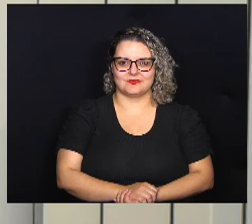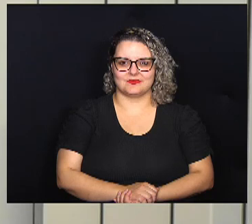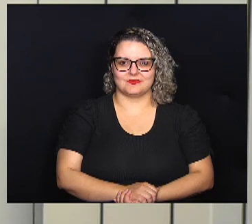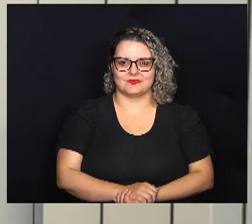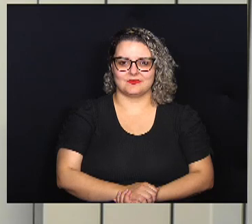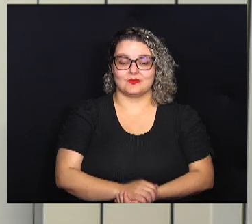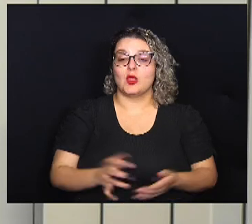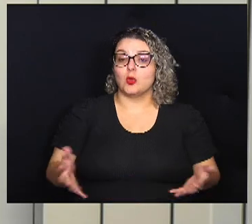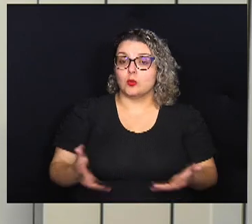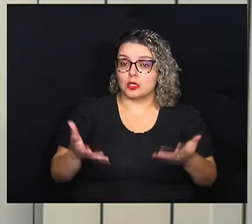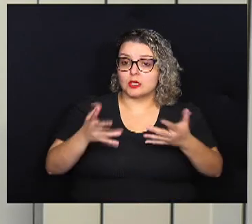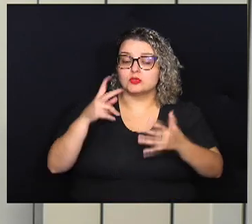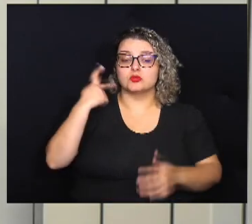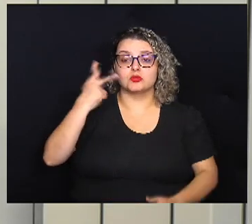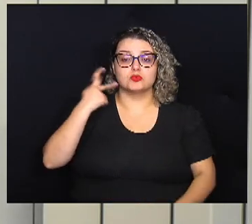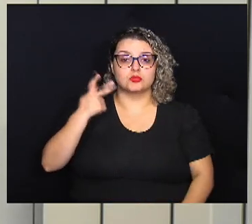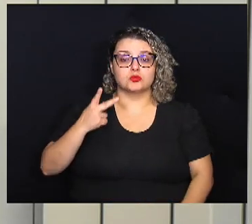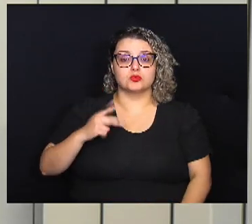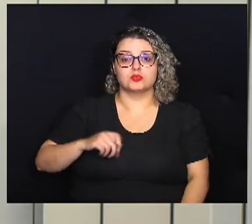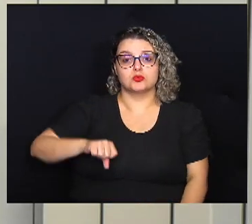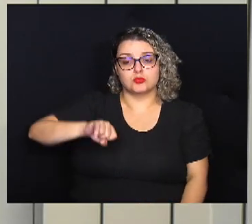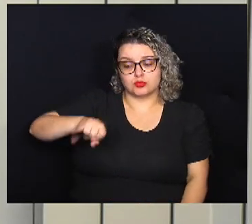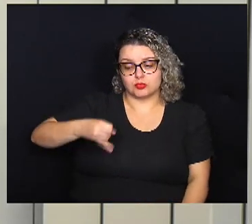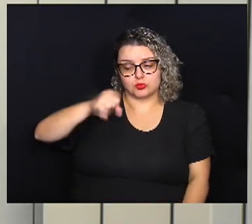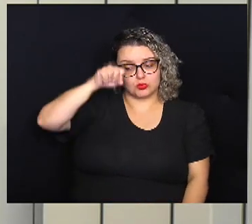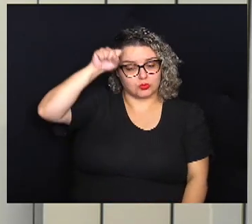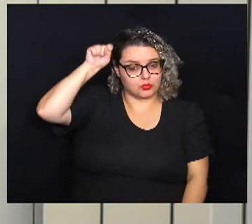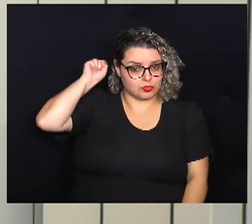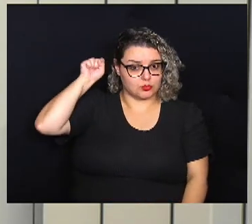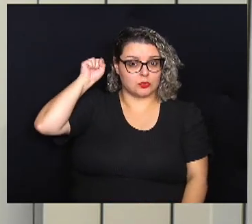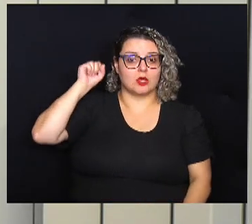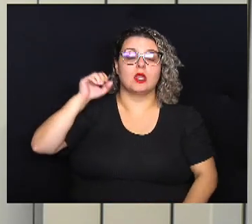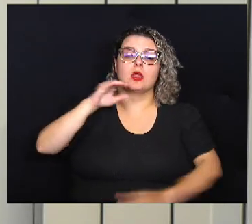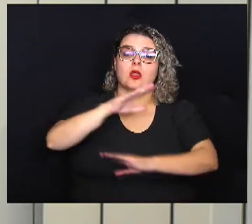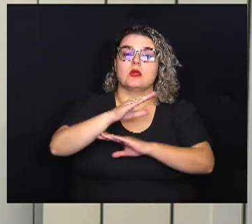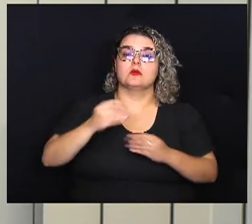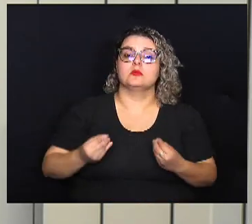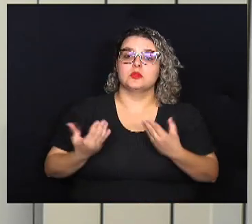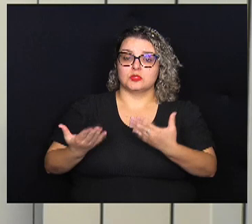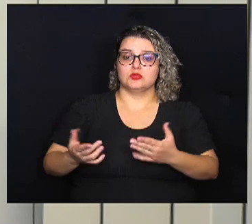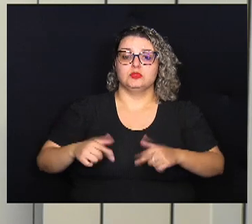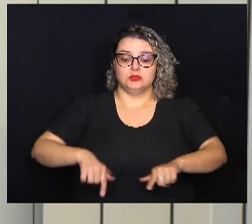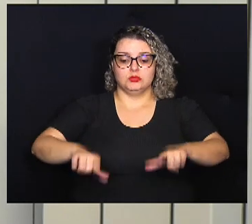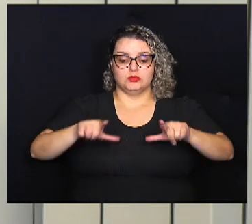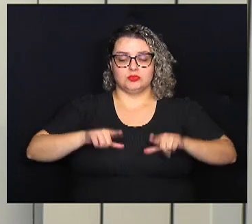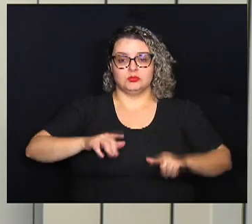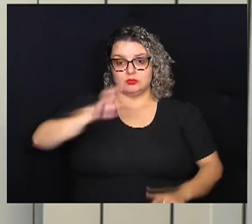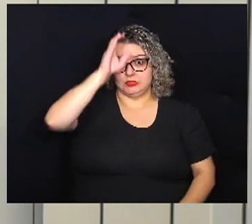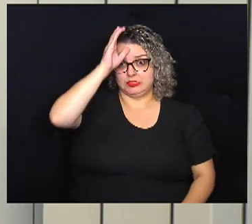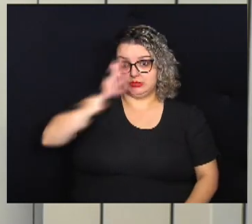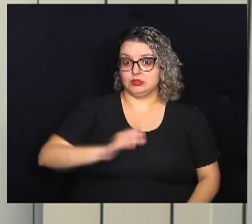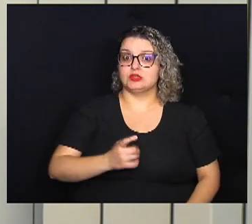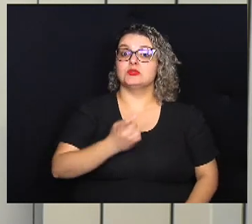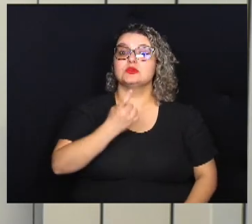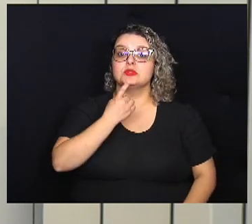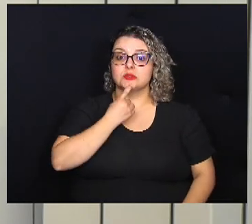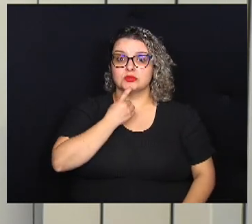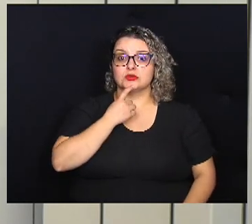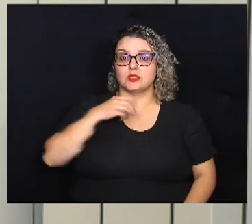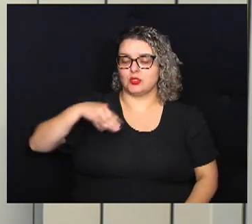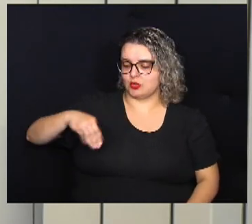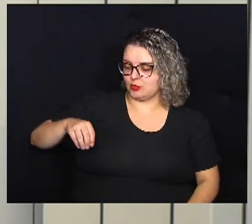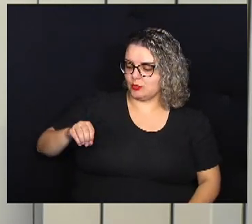Por iniciativa do vereador Juscelino da Barbarense, a Câmara entregou o título de cidadão campineiro ao